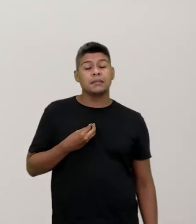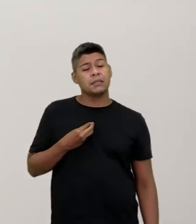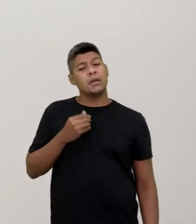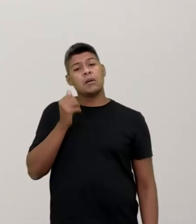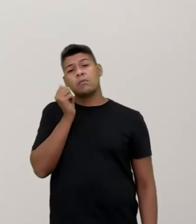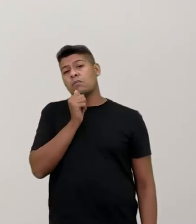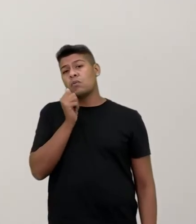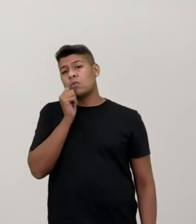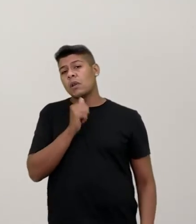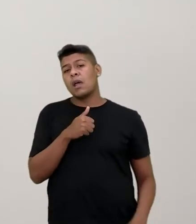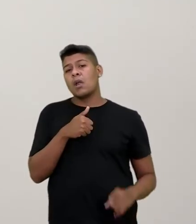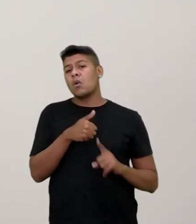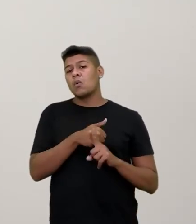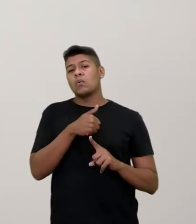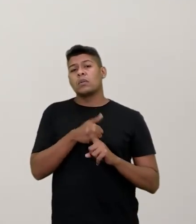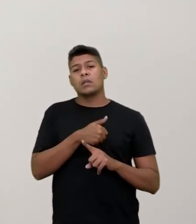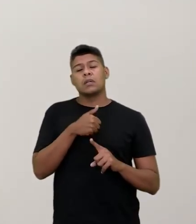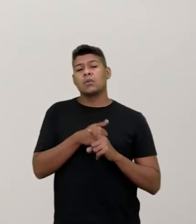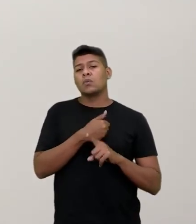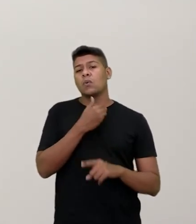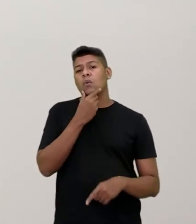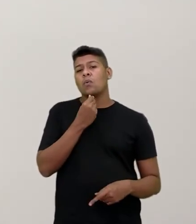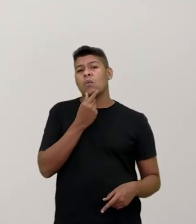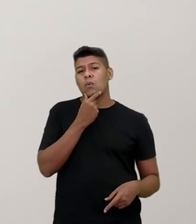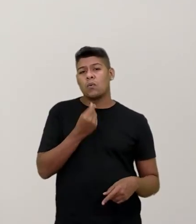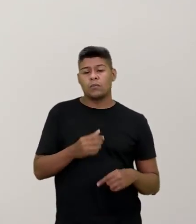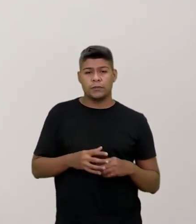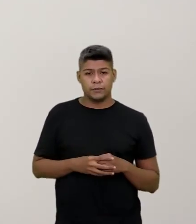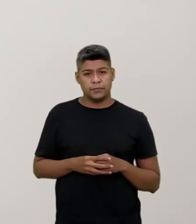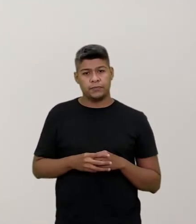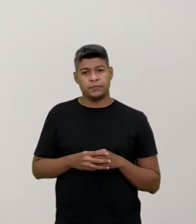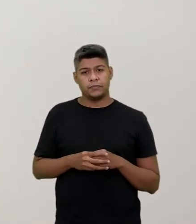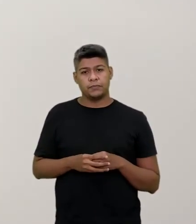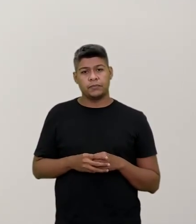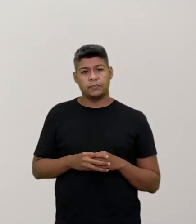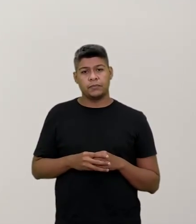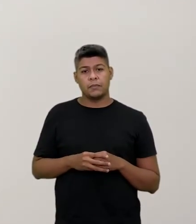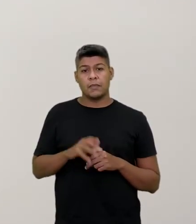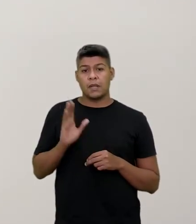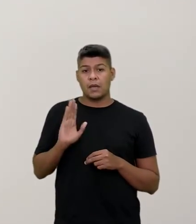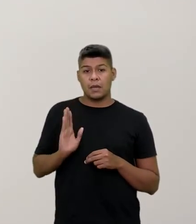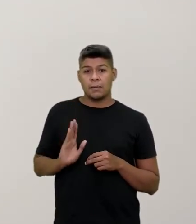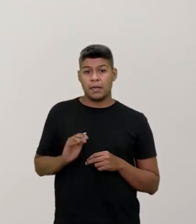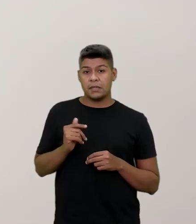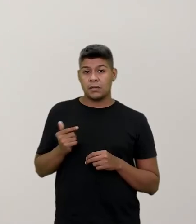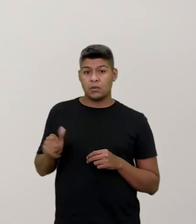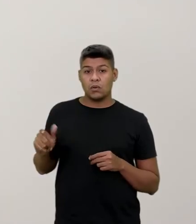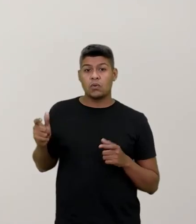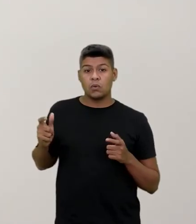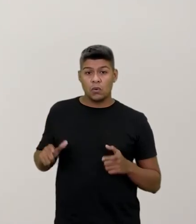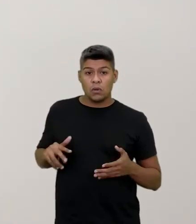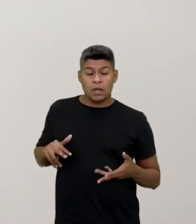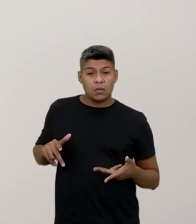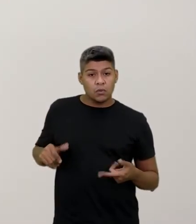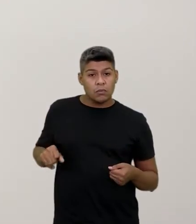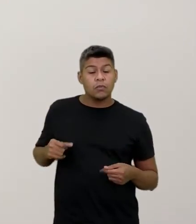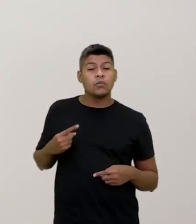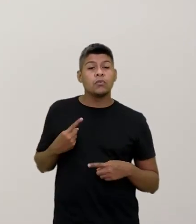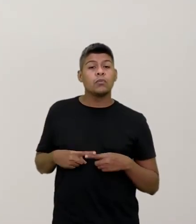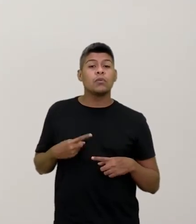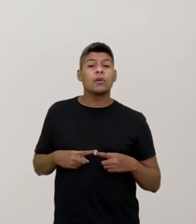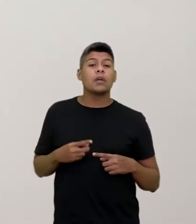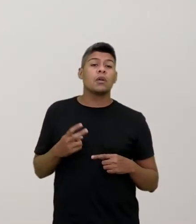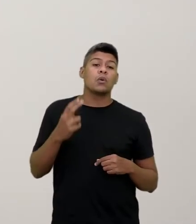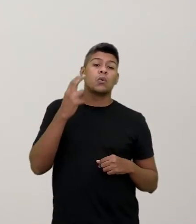mulher lutando contra um homem, algo que não acontece aqui no Brasil e em outros lugares do mundo, né? E porque tem a ver com a